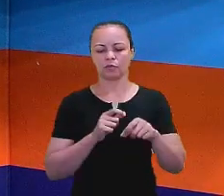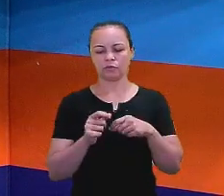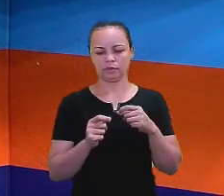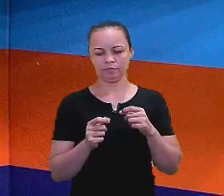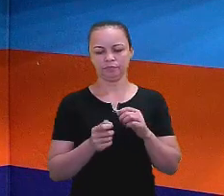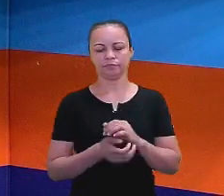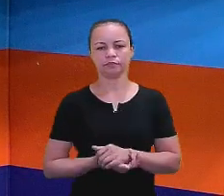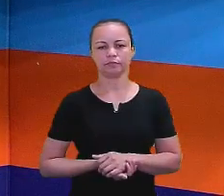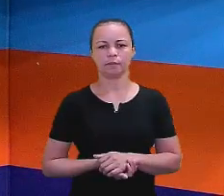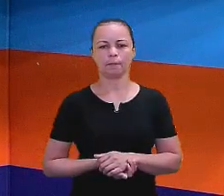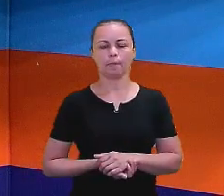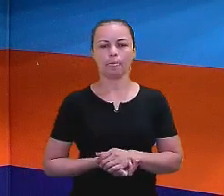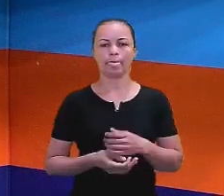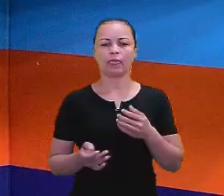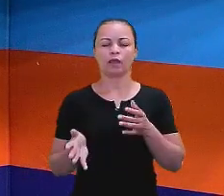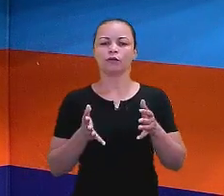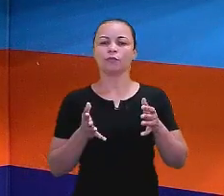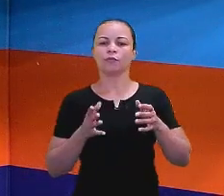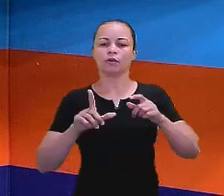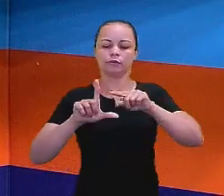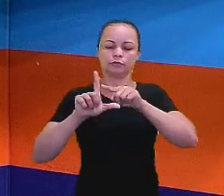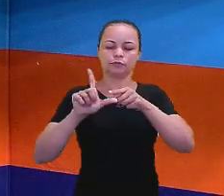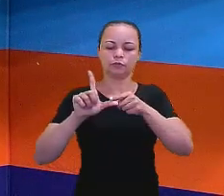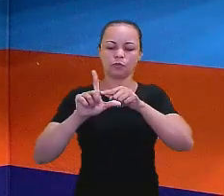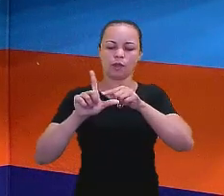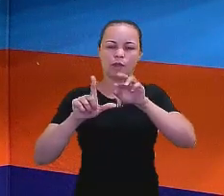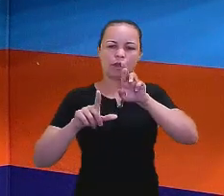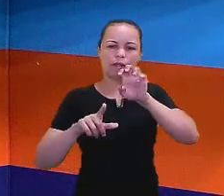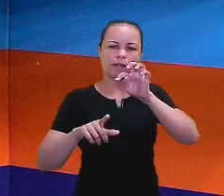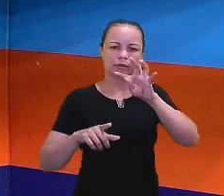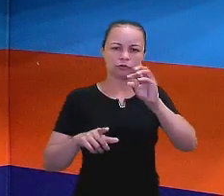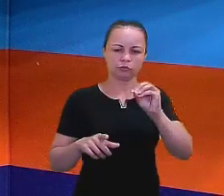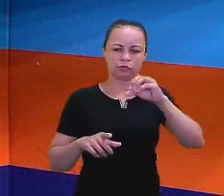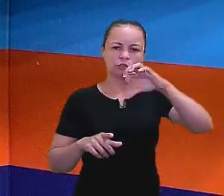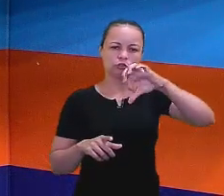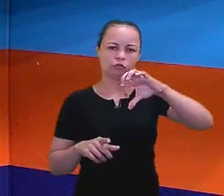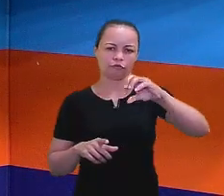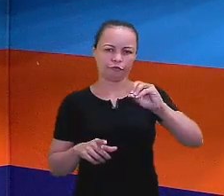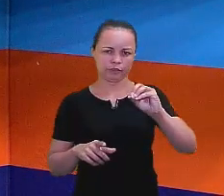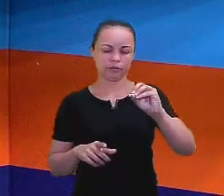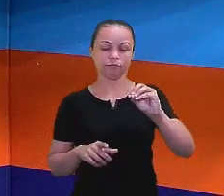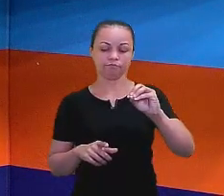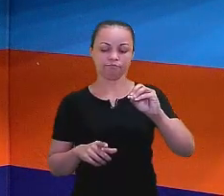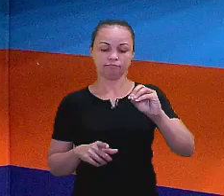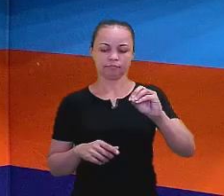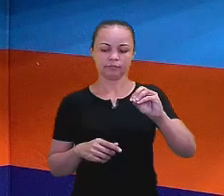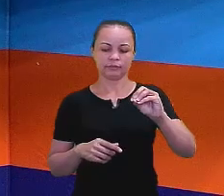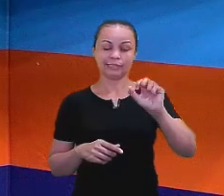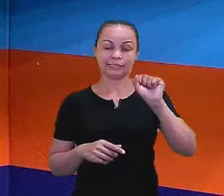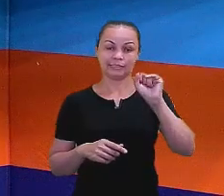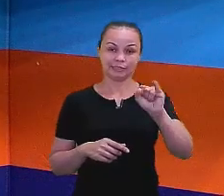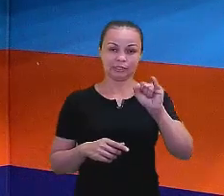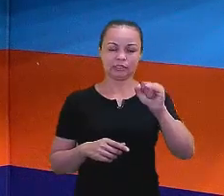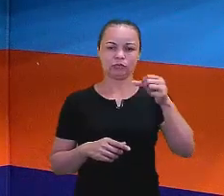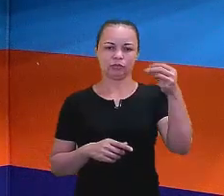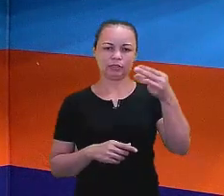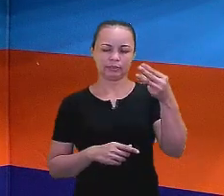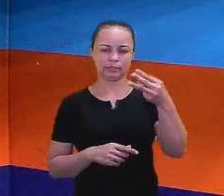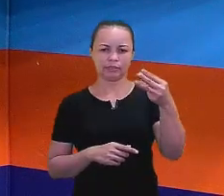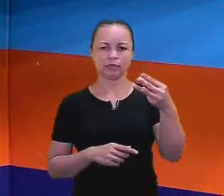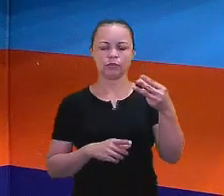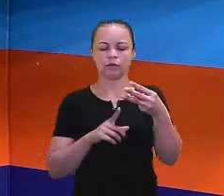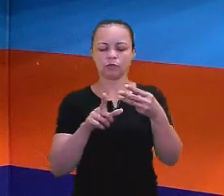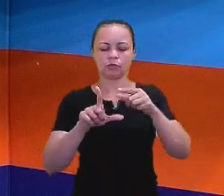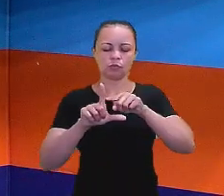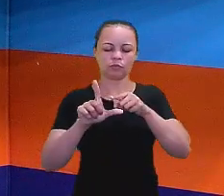reto é um ângulo de 90 graus. A gente já sabe disso, a gente já falou. E se o terceiro ângulo mede o dobro